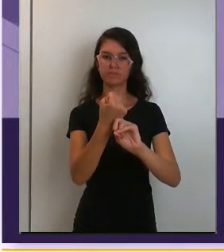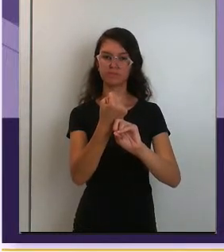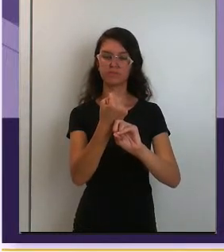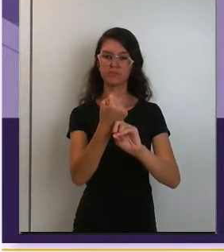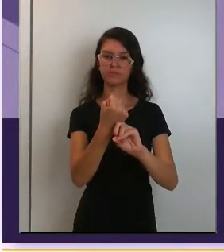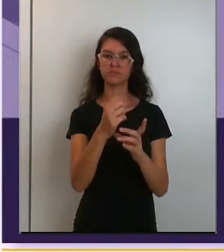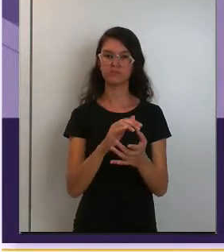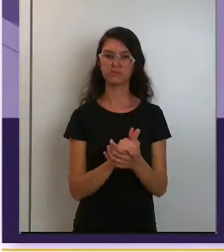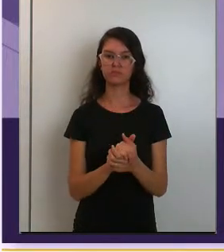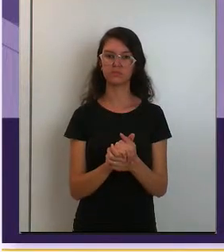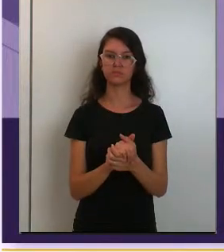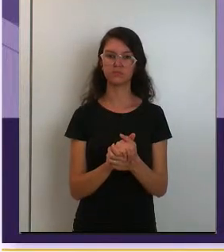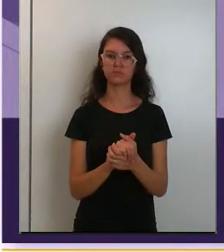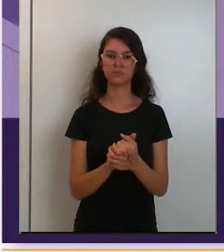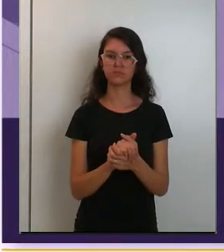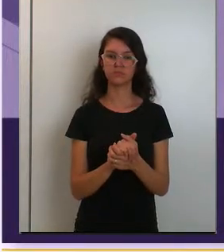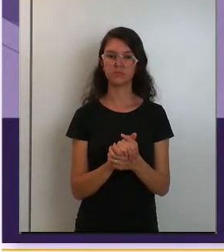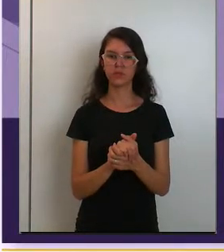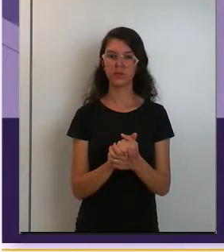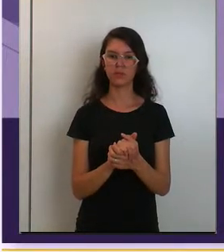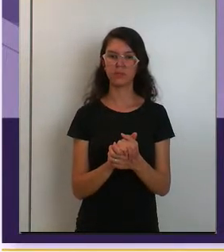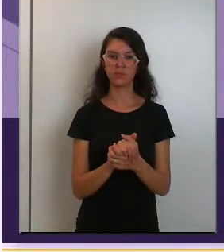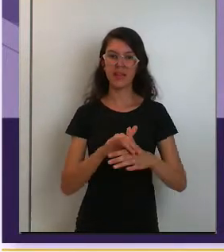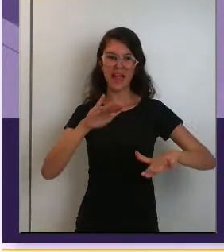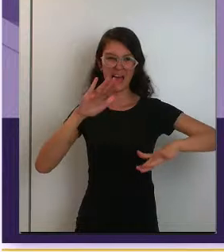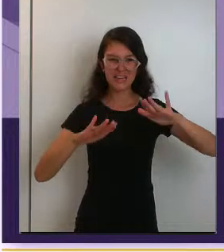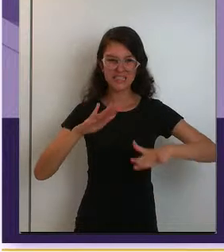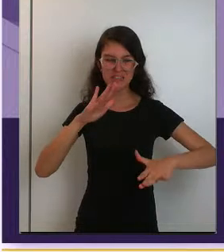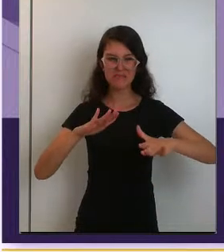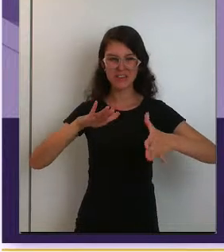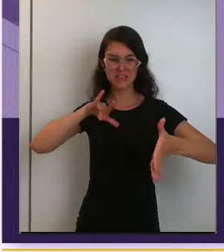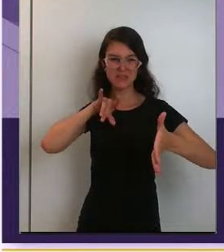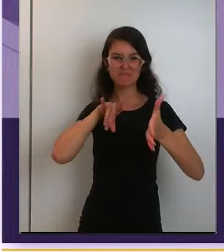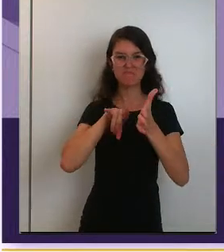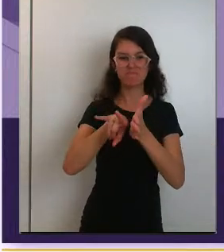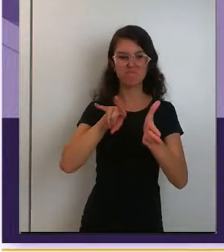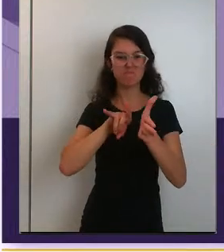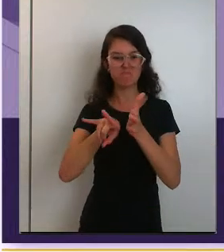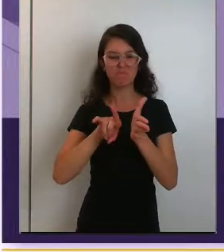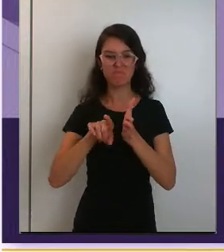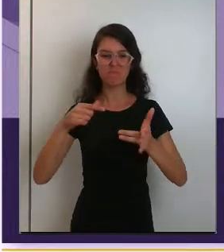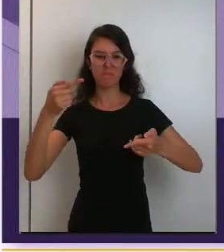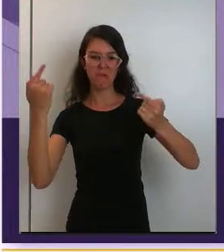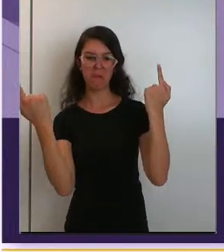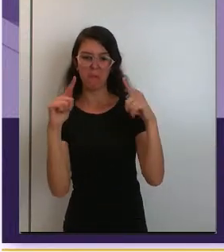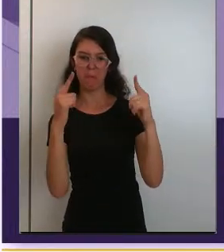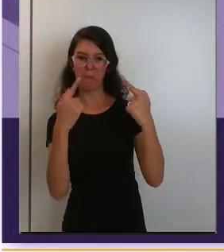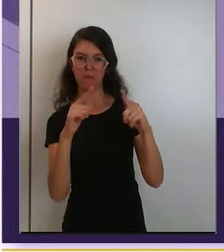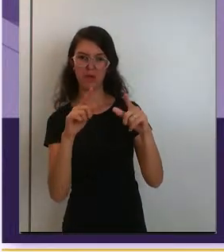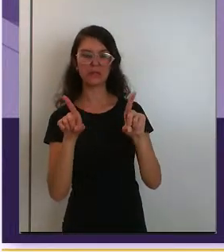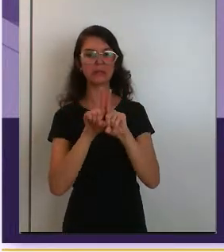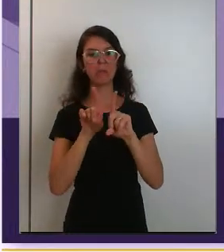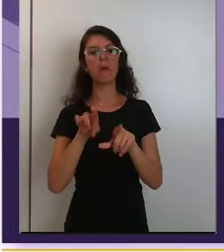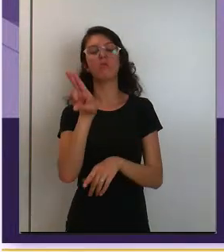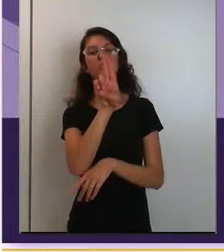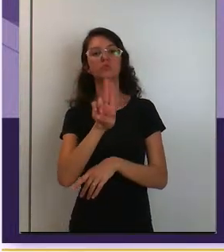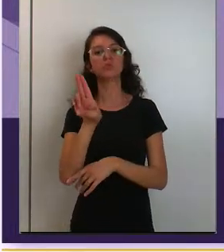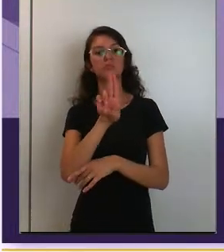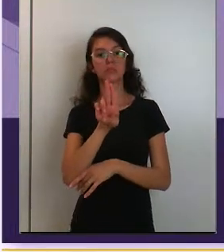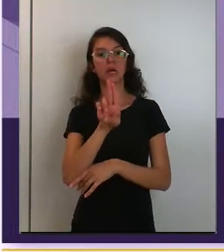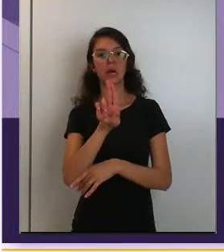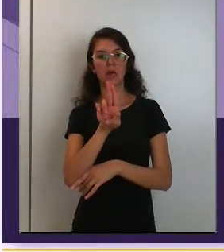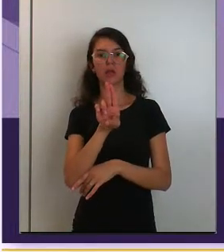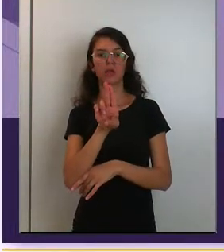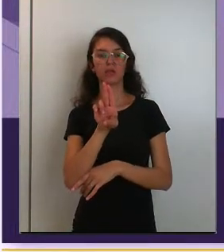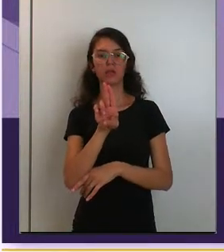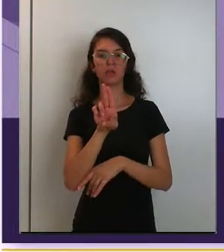inerentes, elas vêm sendo muitas vezes questionadas e utilizadas como motivo